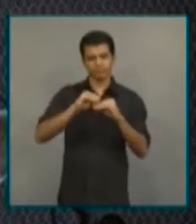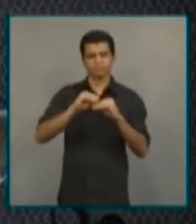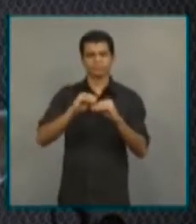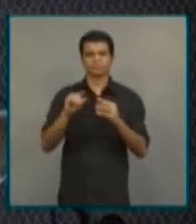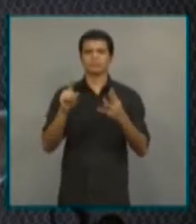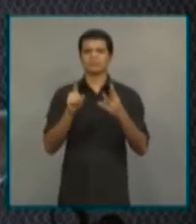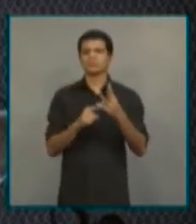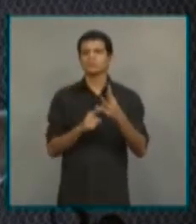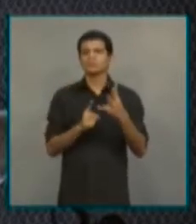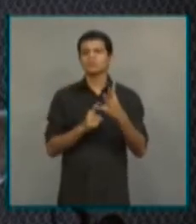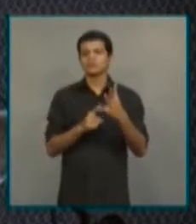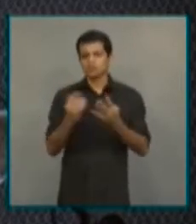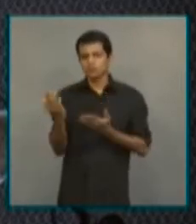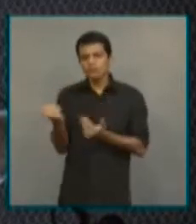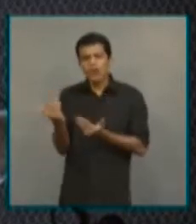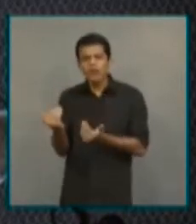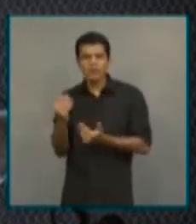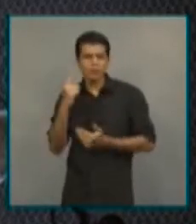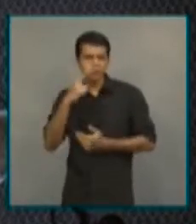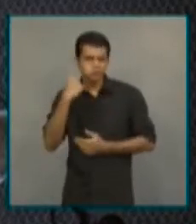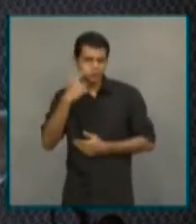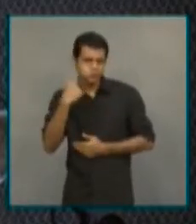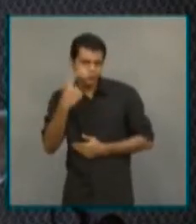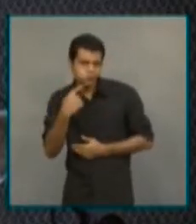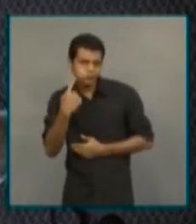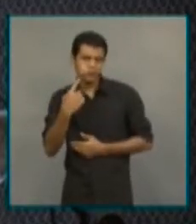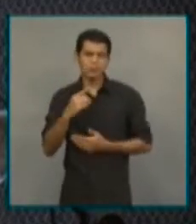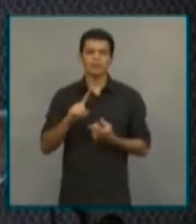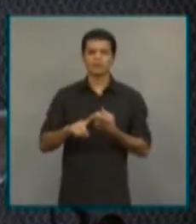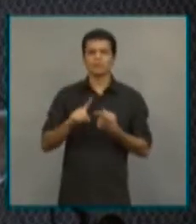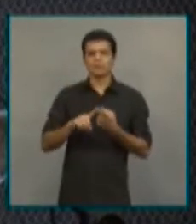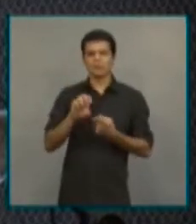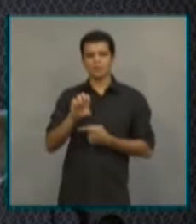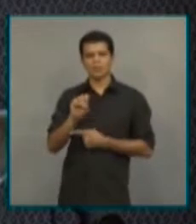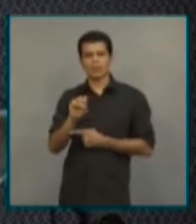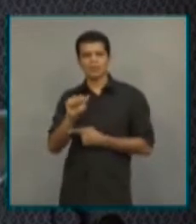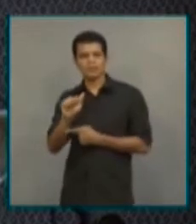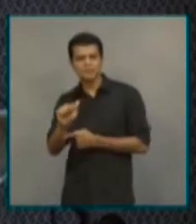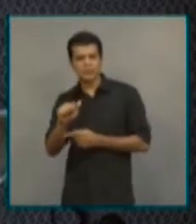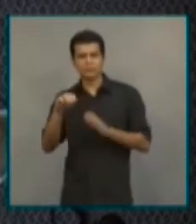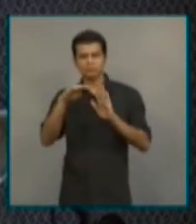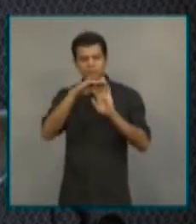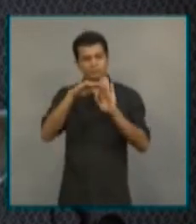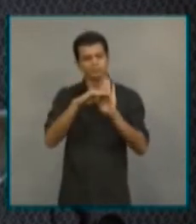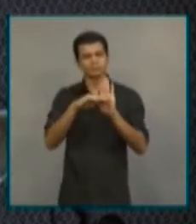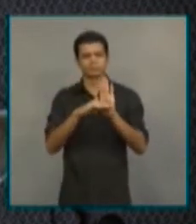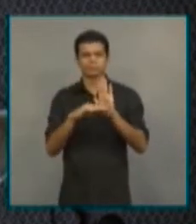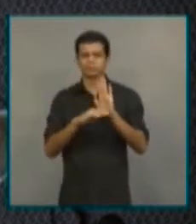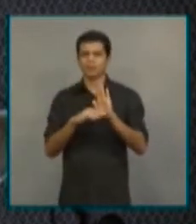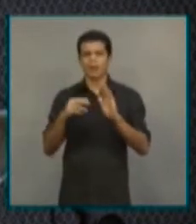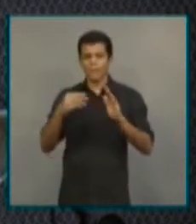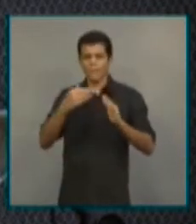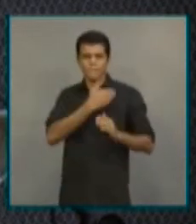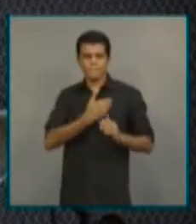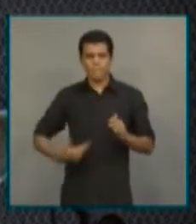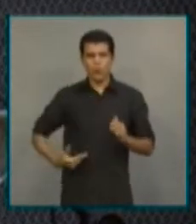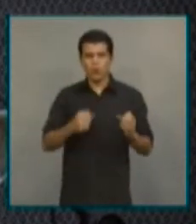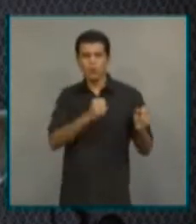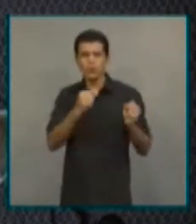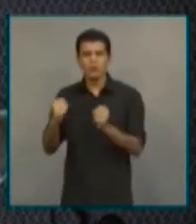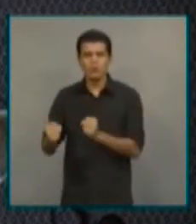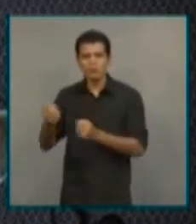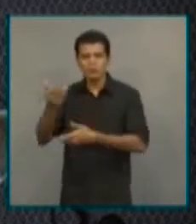advocacia, CACE, ESA, relacionamento com o poder público, papel social da